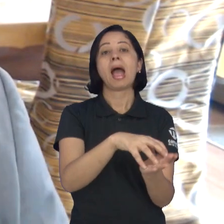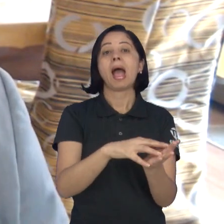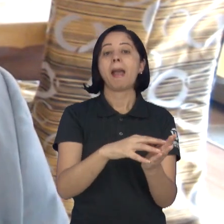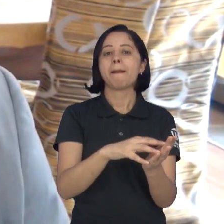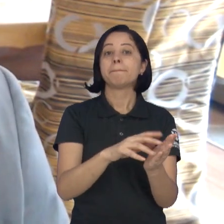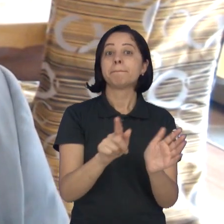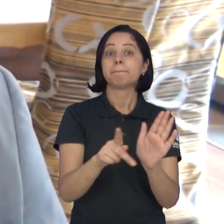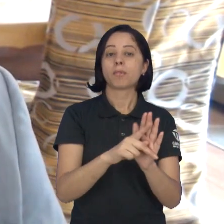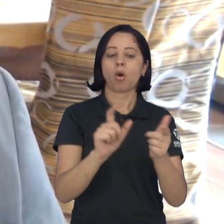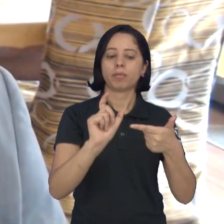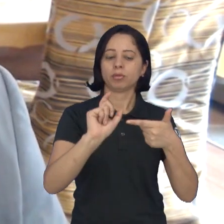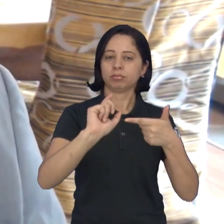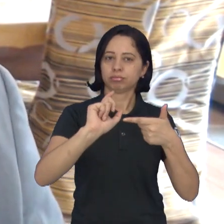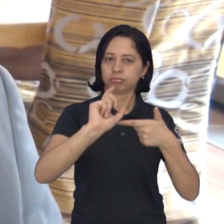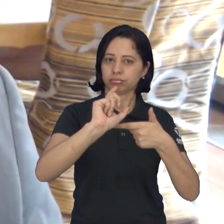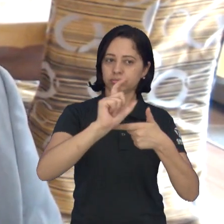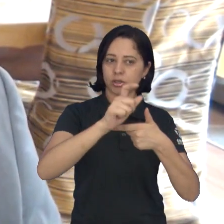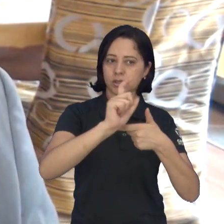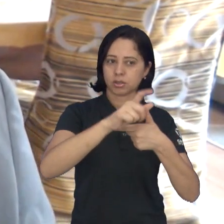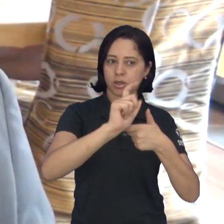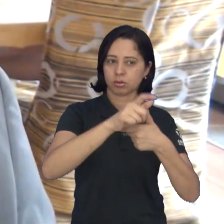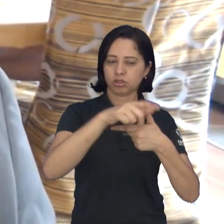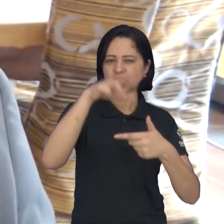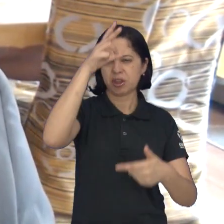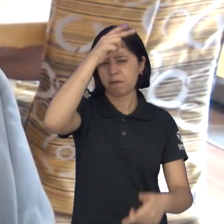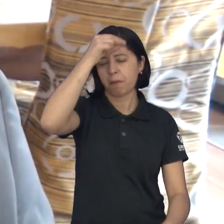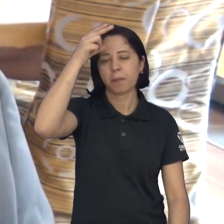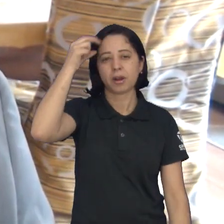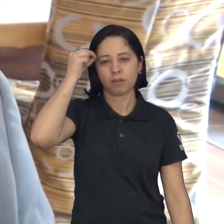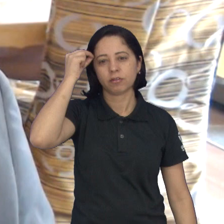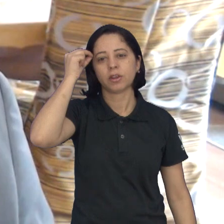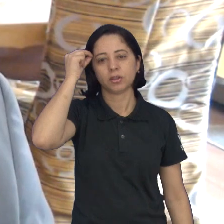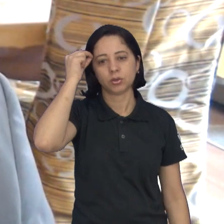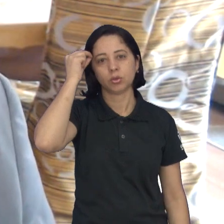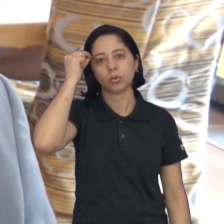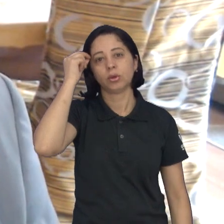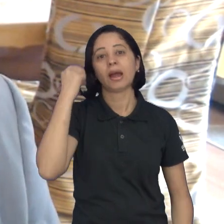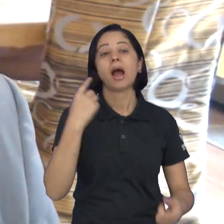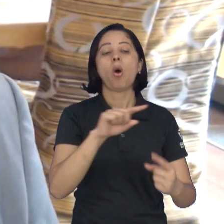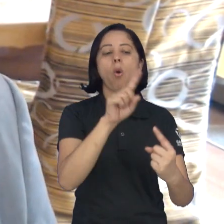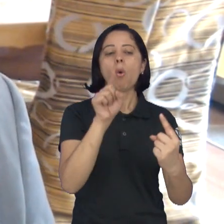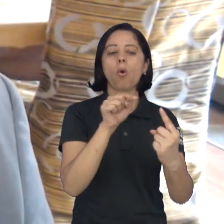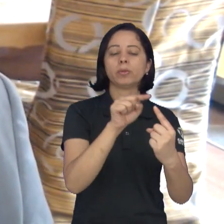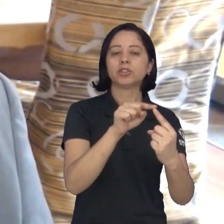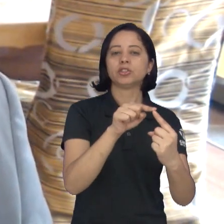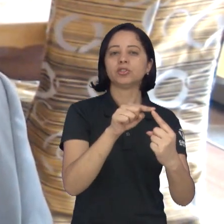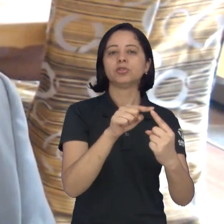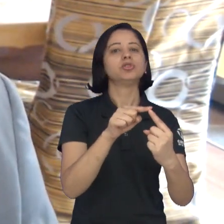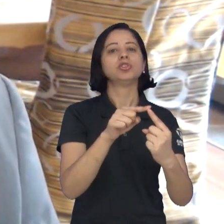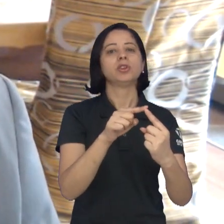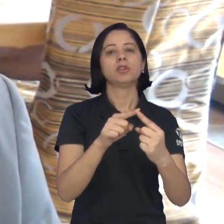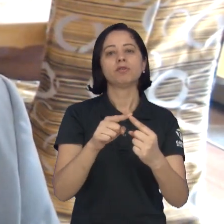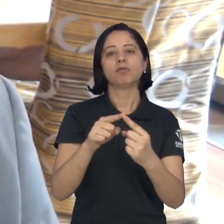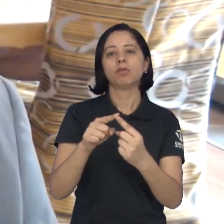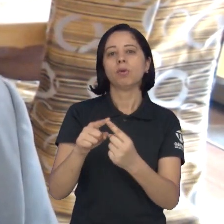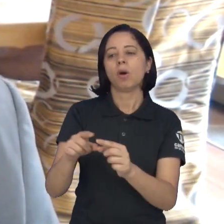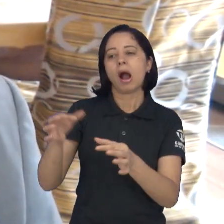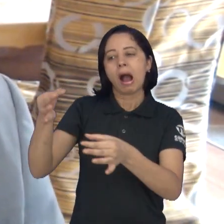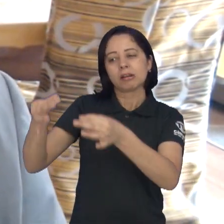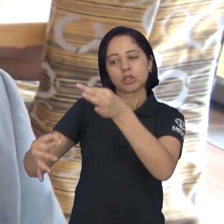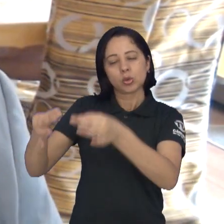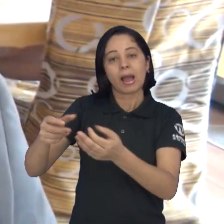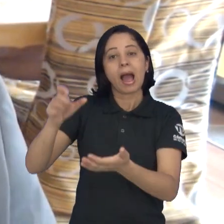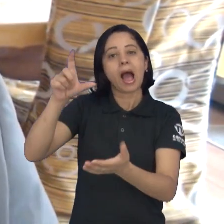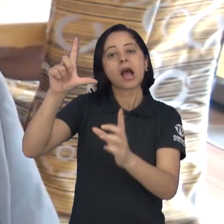Executivo para dirimir os litígios entre pessoas e fornecedores e prestadores de